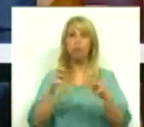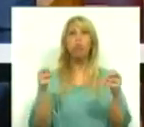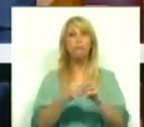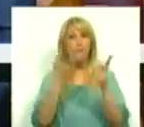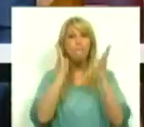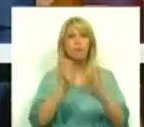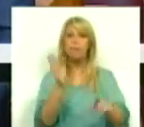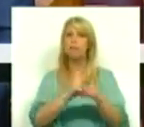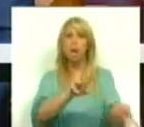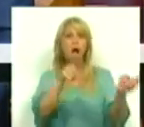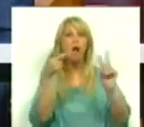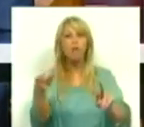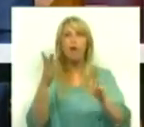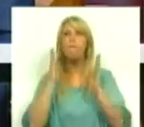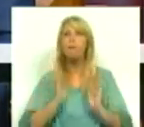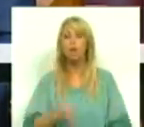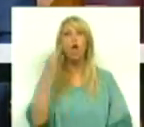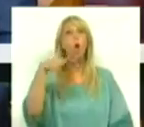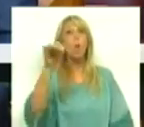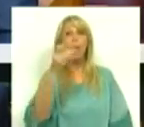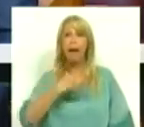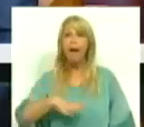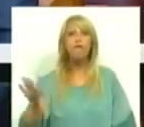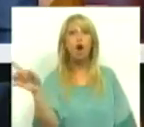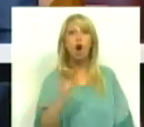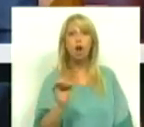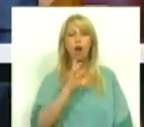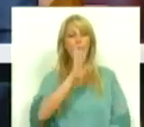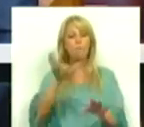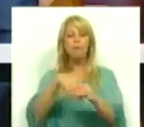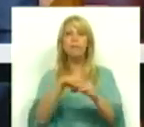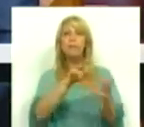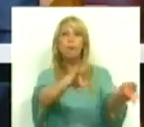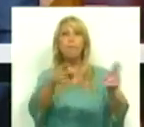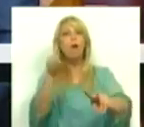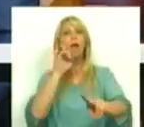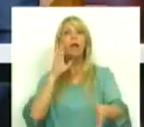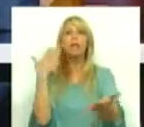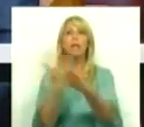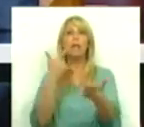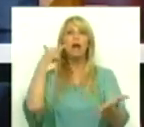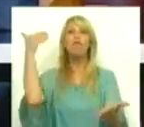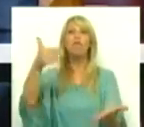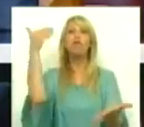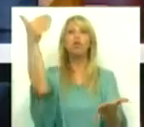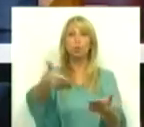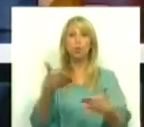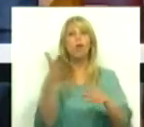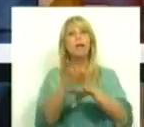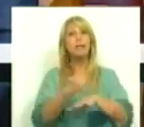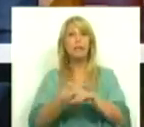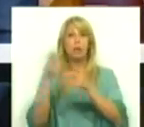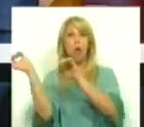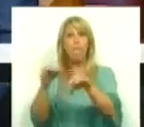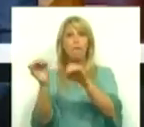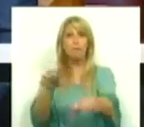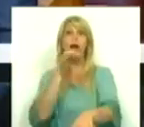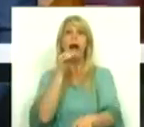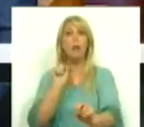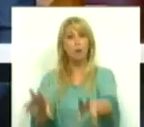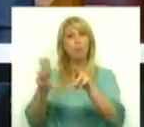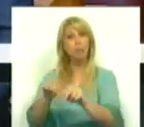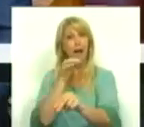reforma? O Partido Socialista quer ou não quer participar nesta mudança e garantir o futuro do setor do abastecimento de água e saneamento em